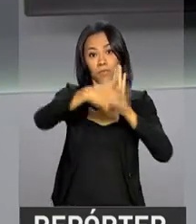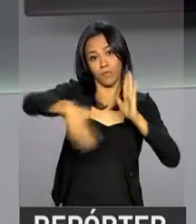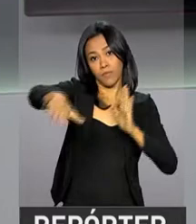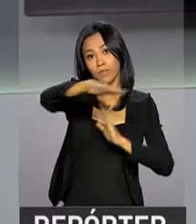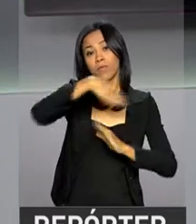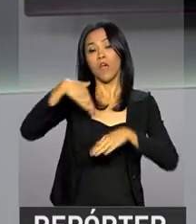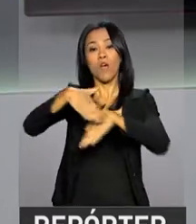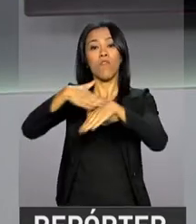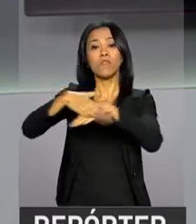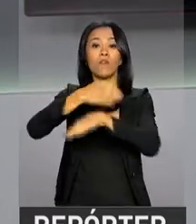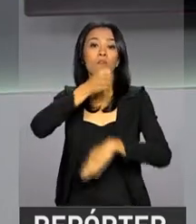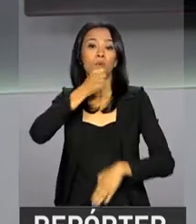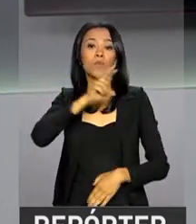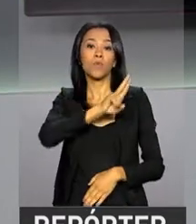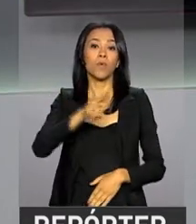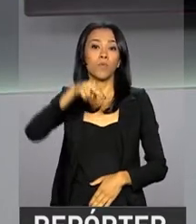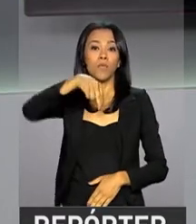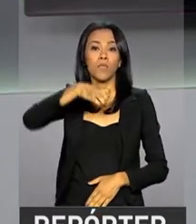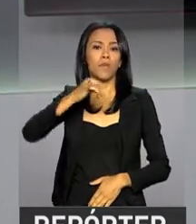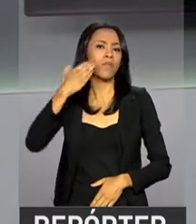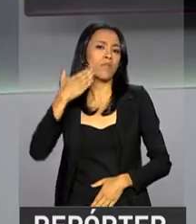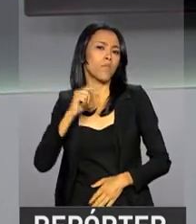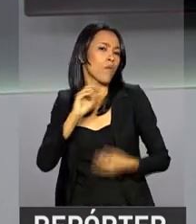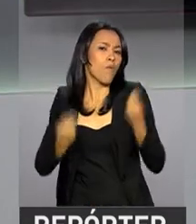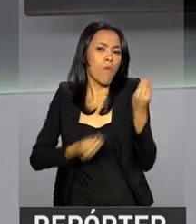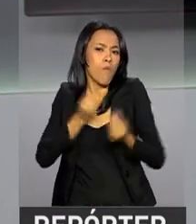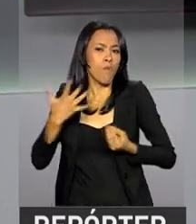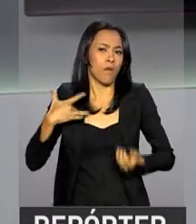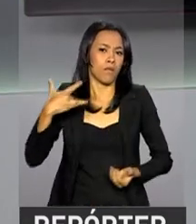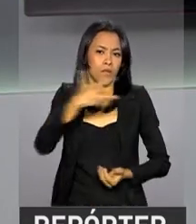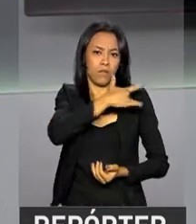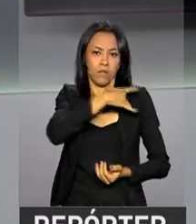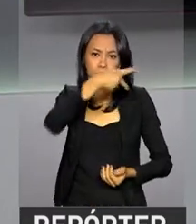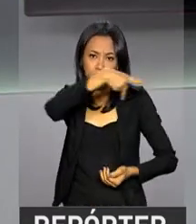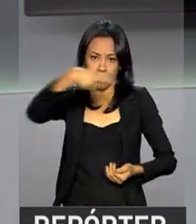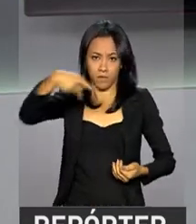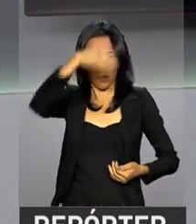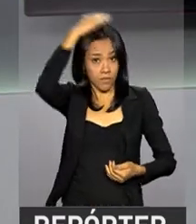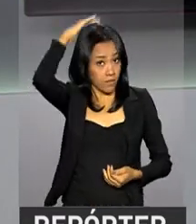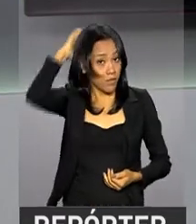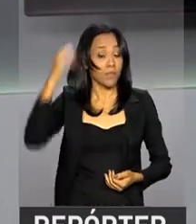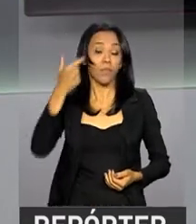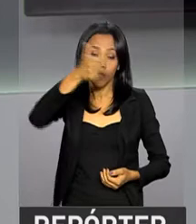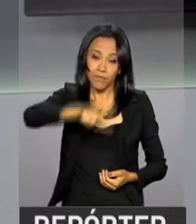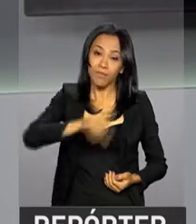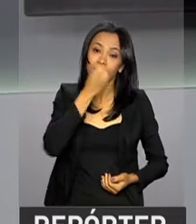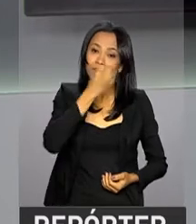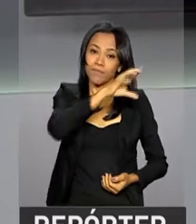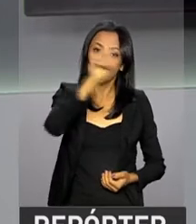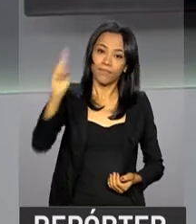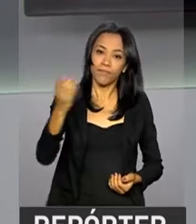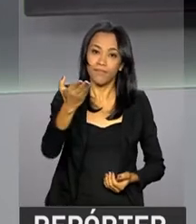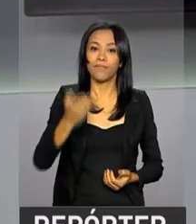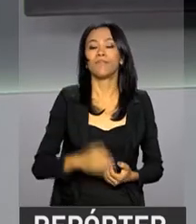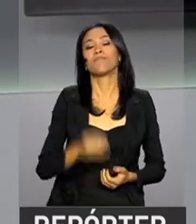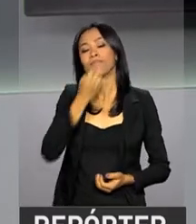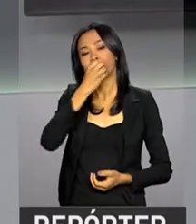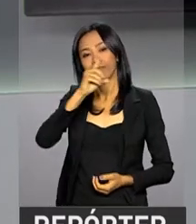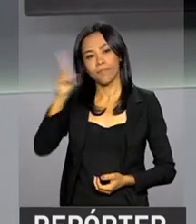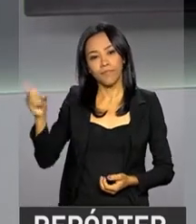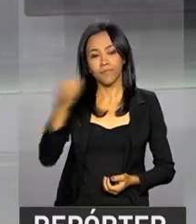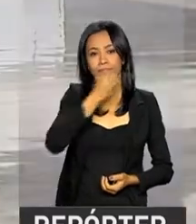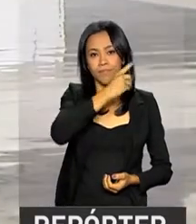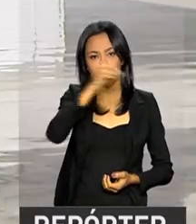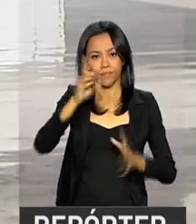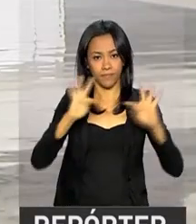repórter ney pereira sobre o estado de saúde do presidente michel temer olá nem novamente bom dia pra você onde está isso é bom dia a